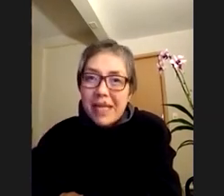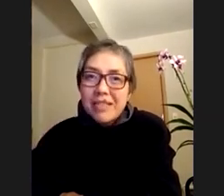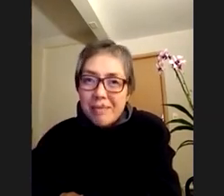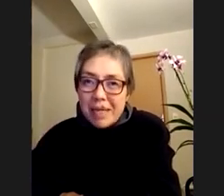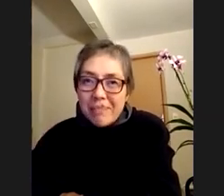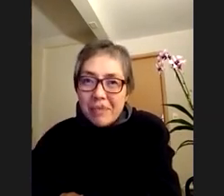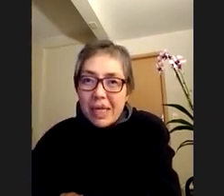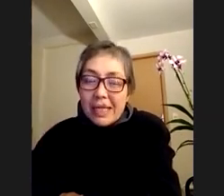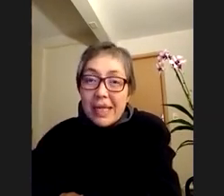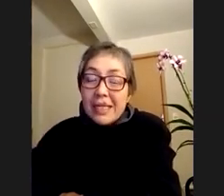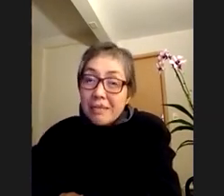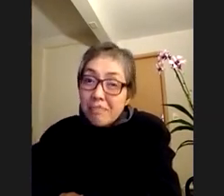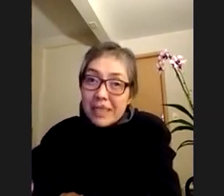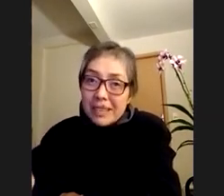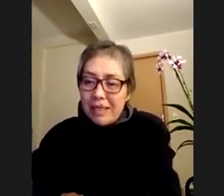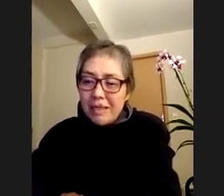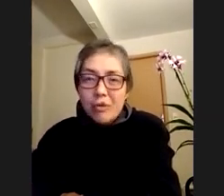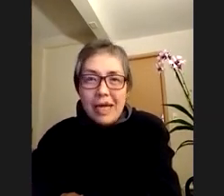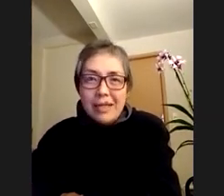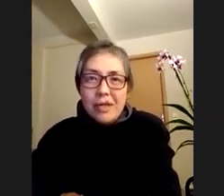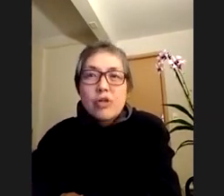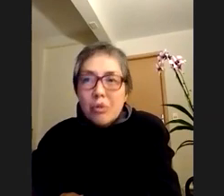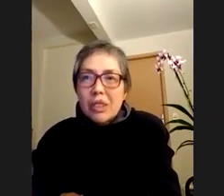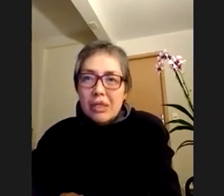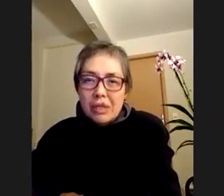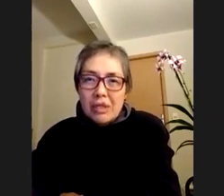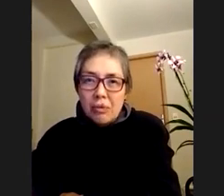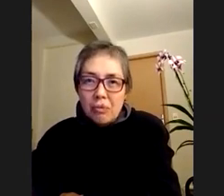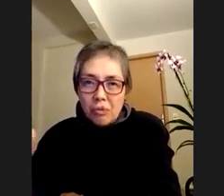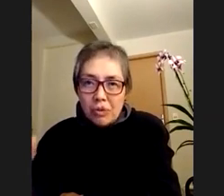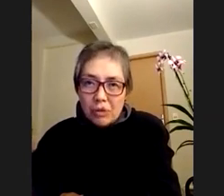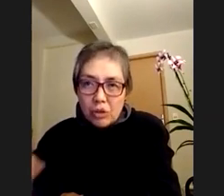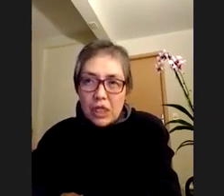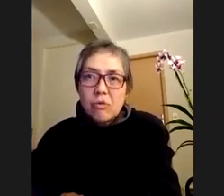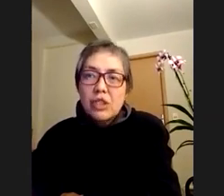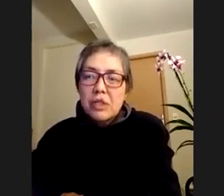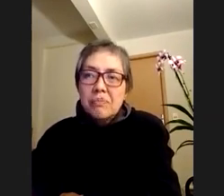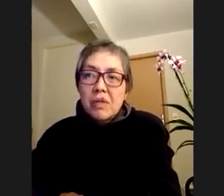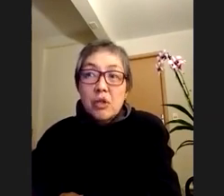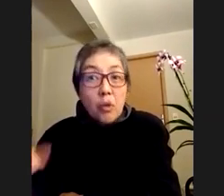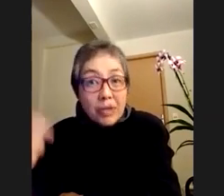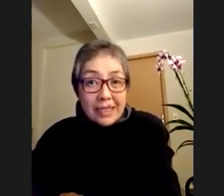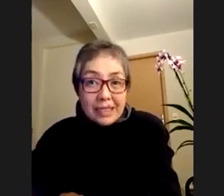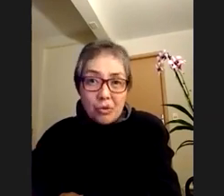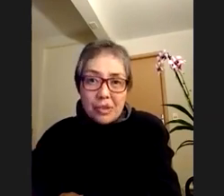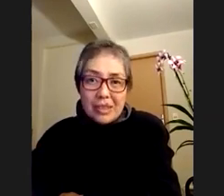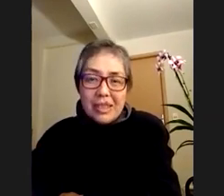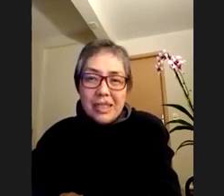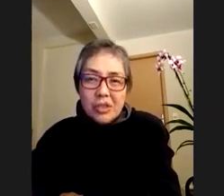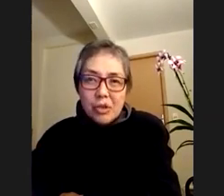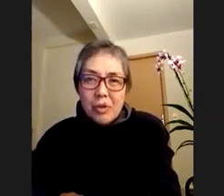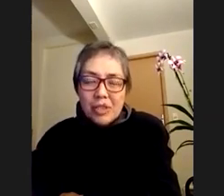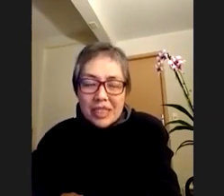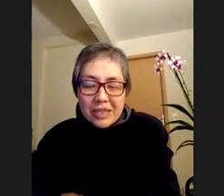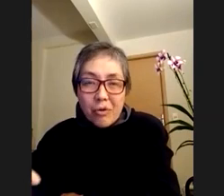meio ambiente também, né? E as empresas têm que mudar o seu modelo, têm que mudar o seu jeito de olhar essas coisas. E isso,